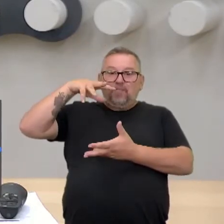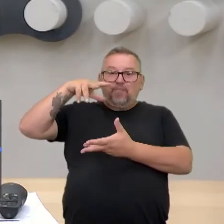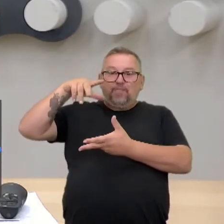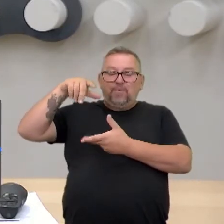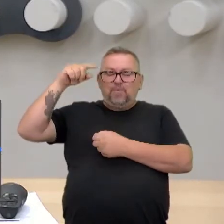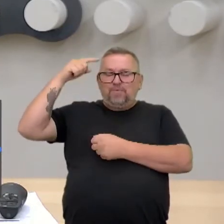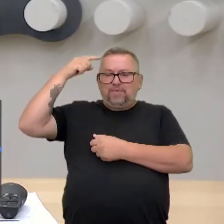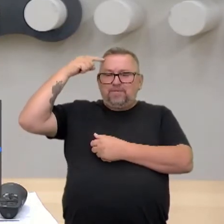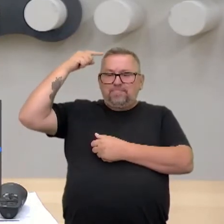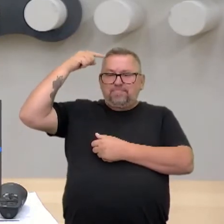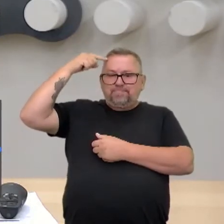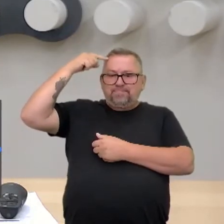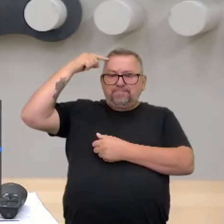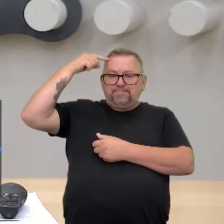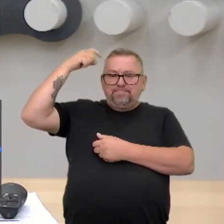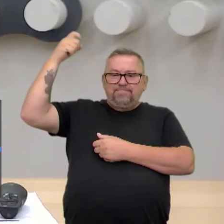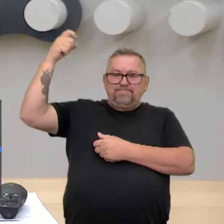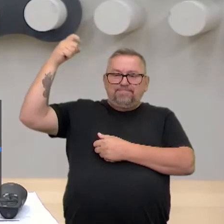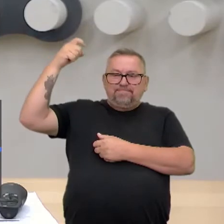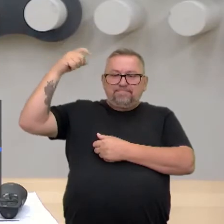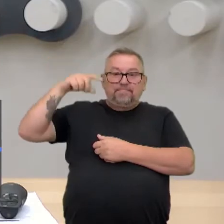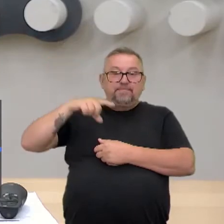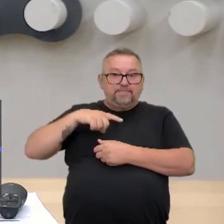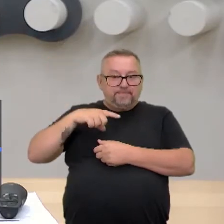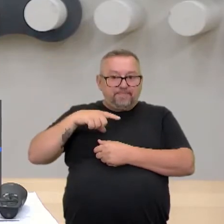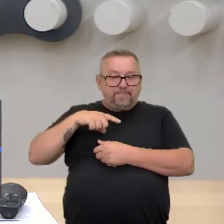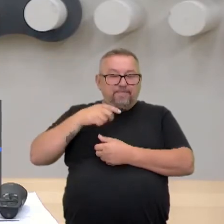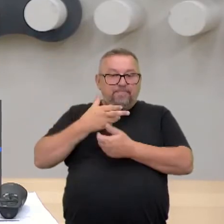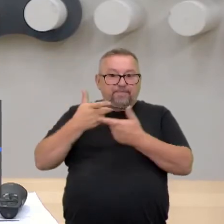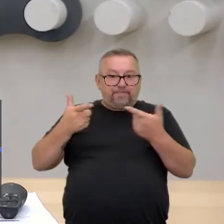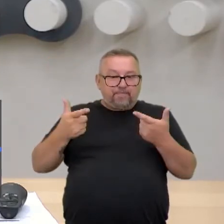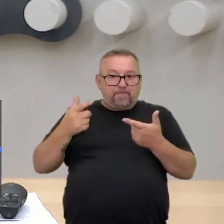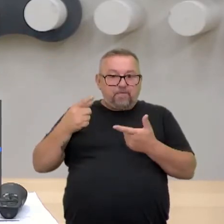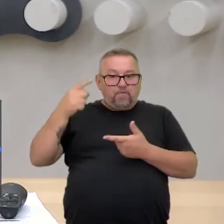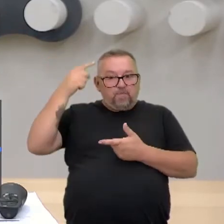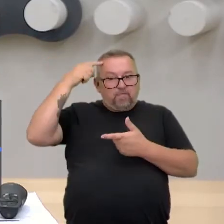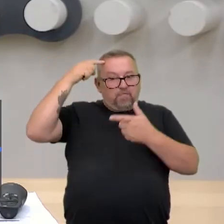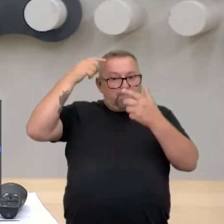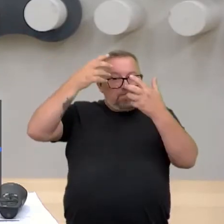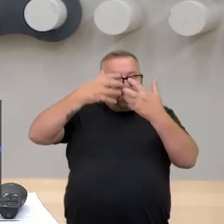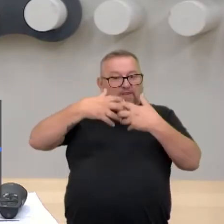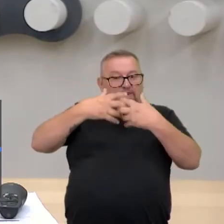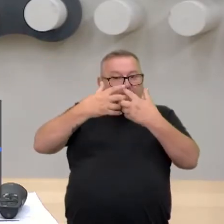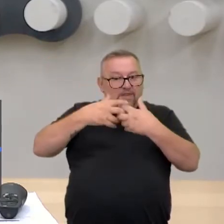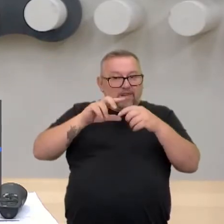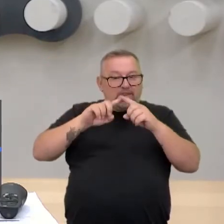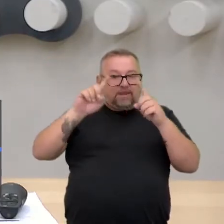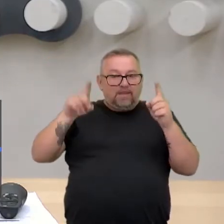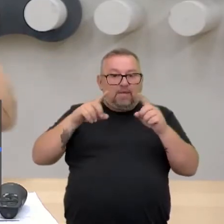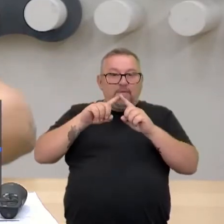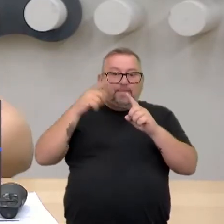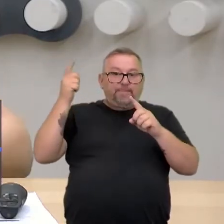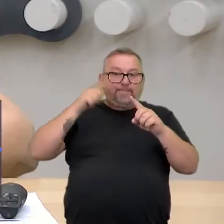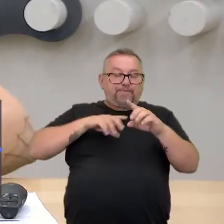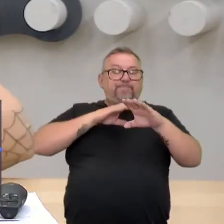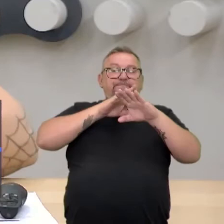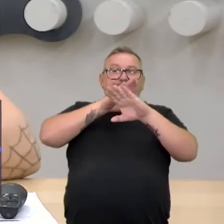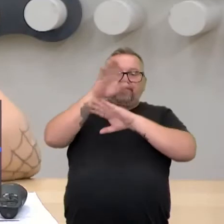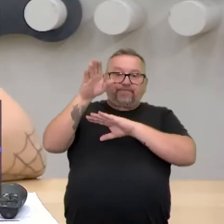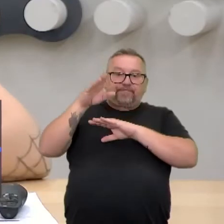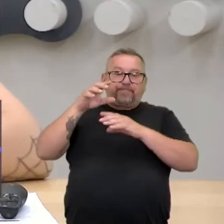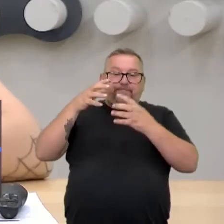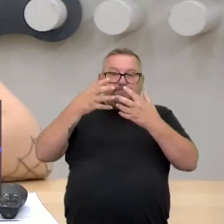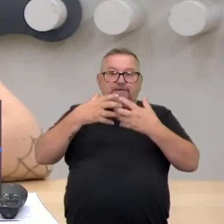das ideias é existe de alguma forma na mente humana ou pode ser acessado